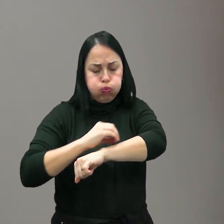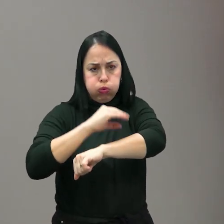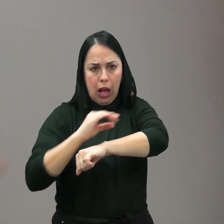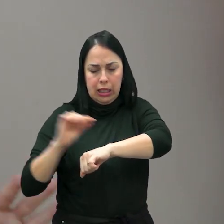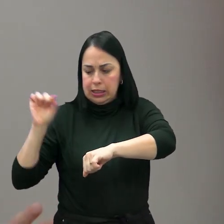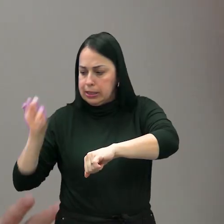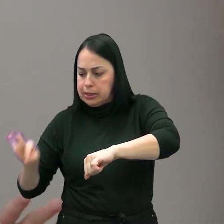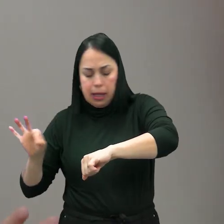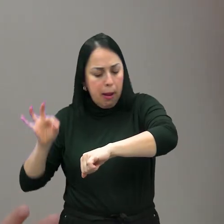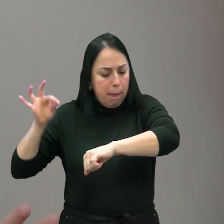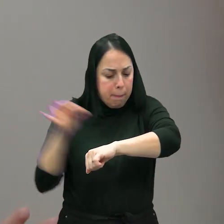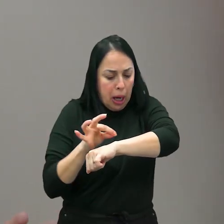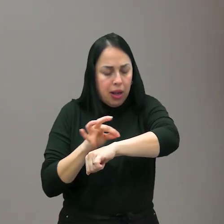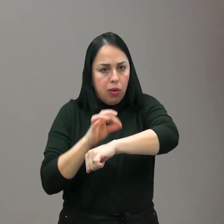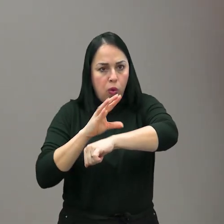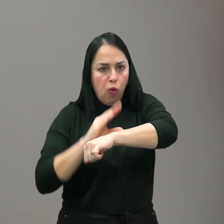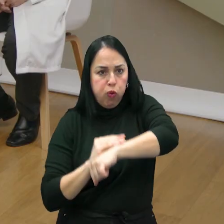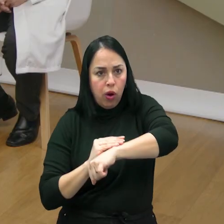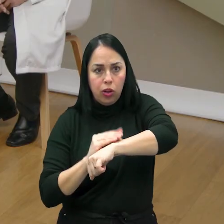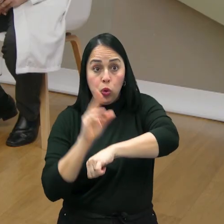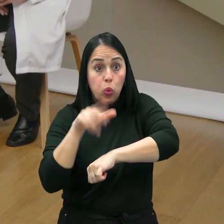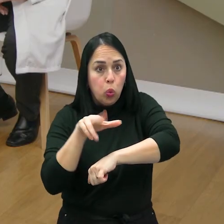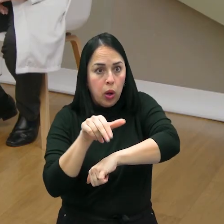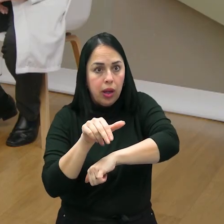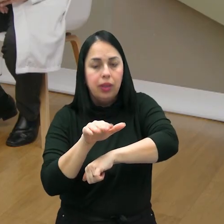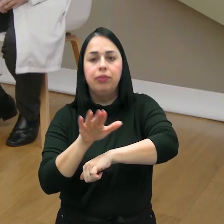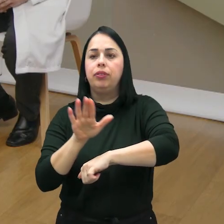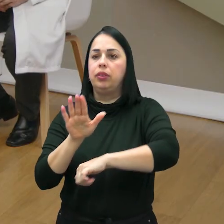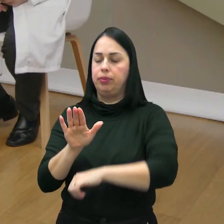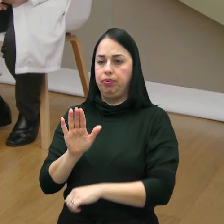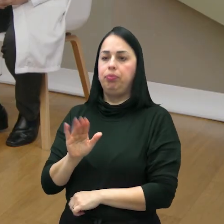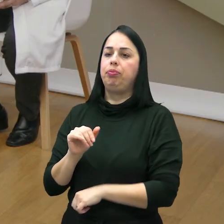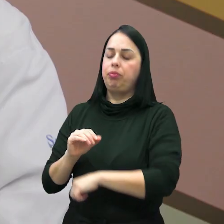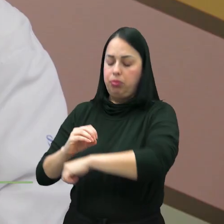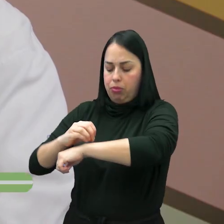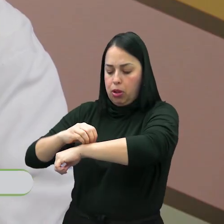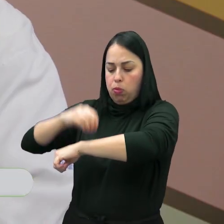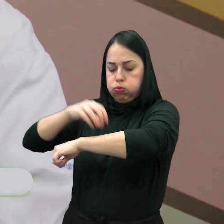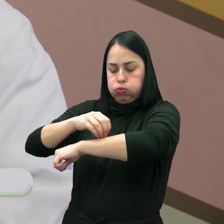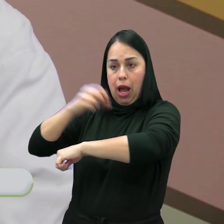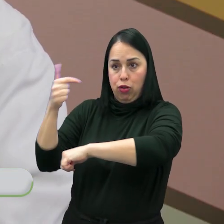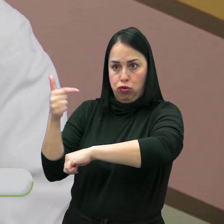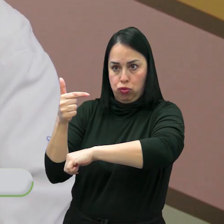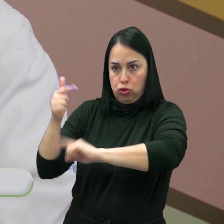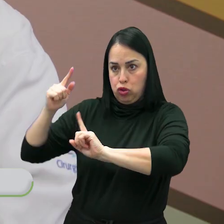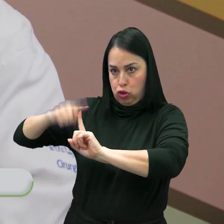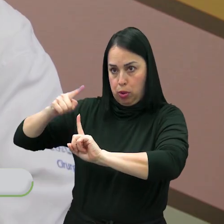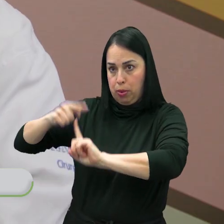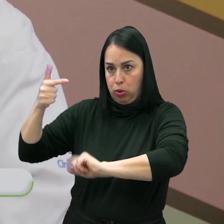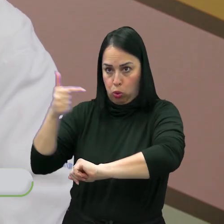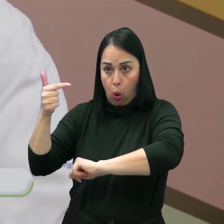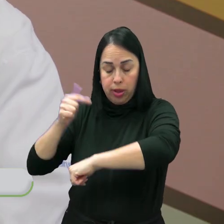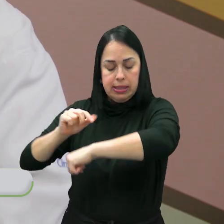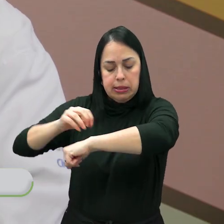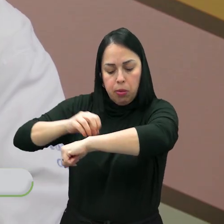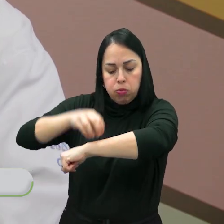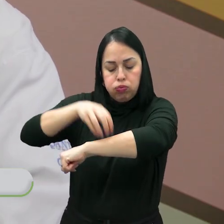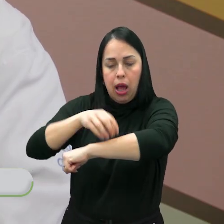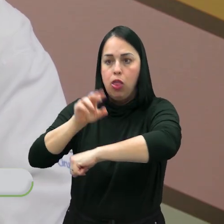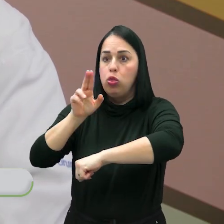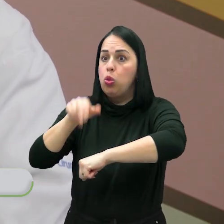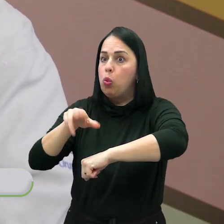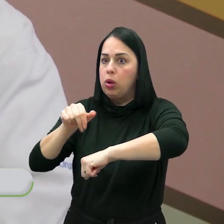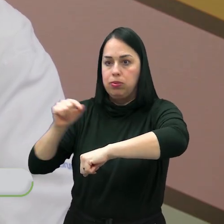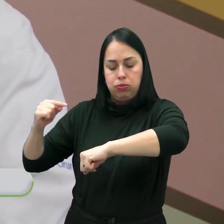também nunca estourar, né? Exatamente. Queimaduras, então, com bolhas são as queimaduras de segundo grau. Não